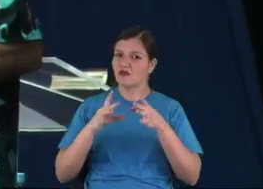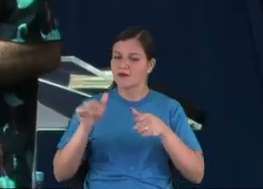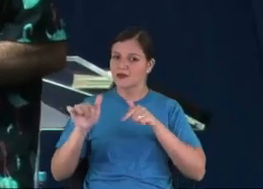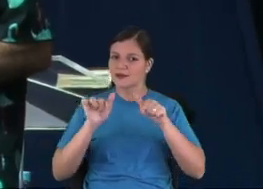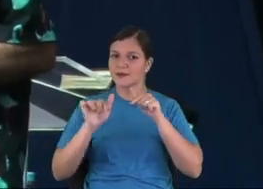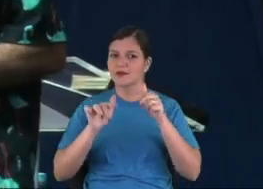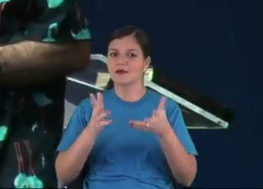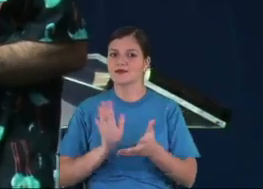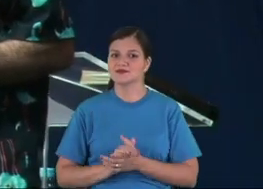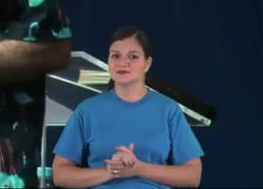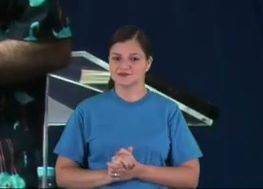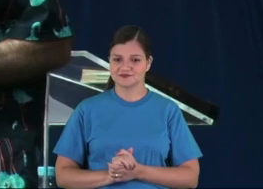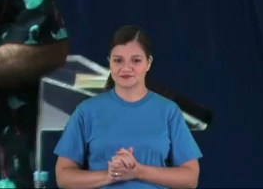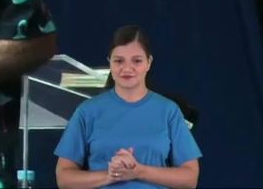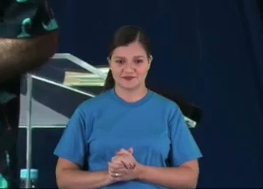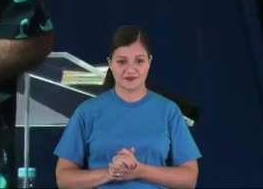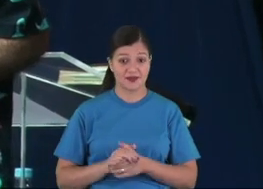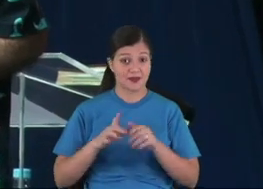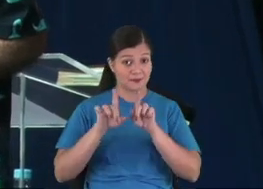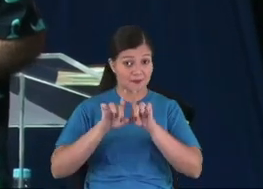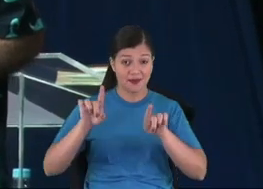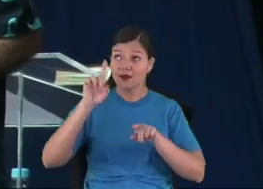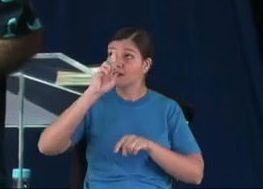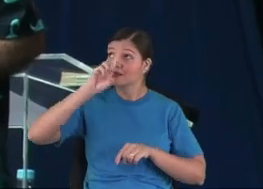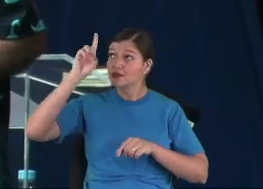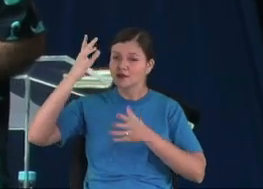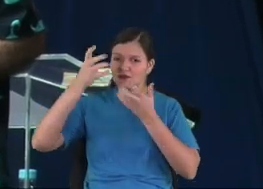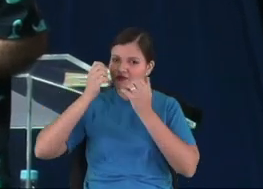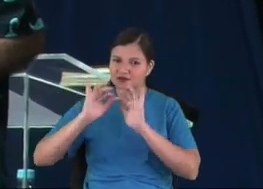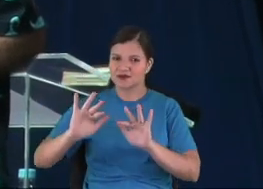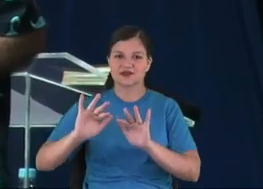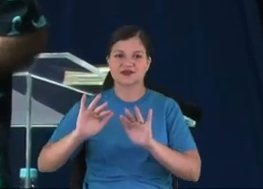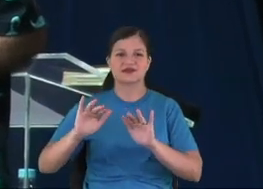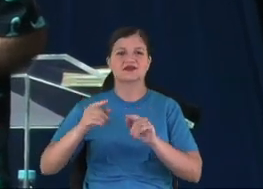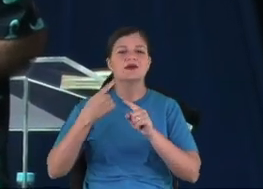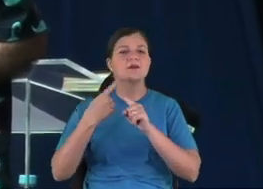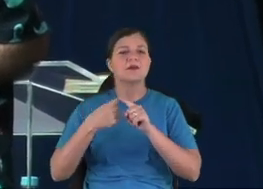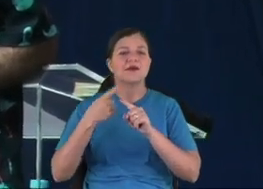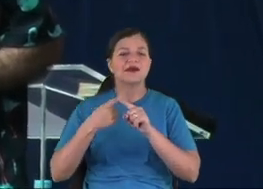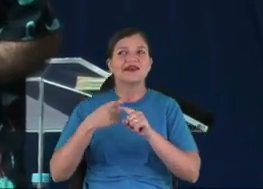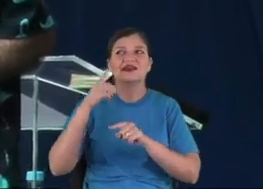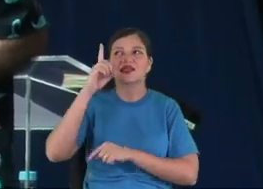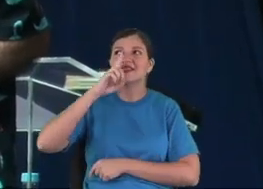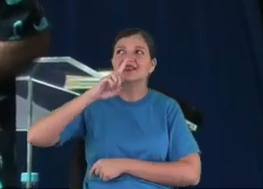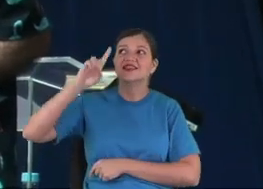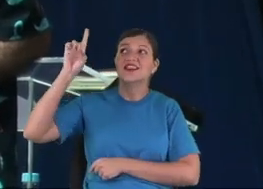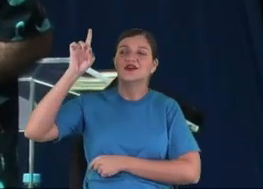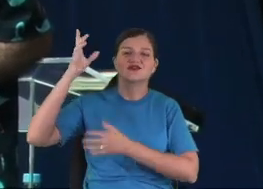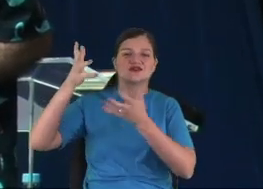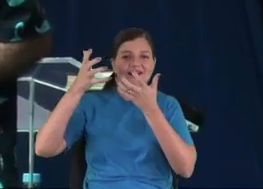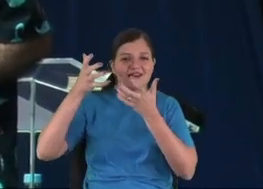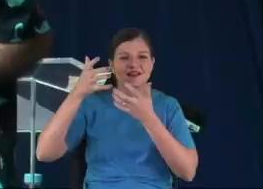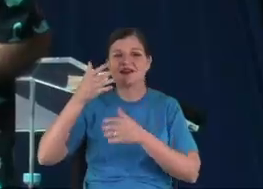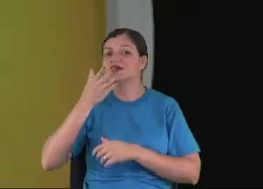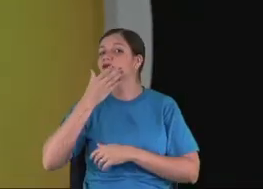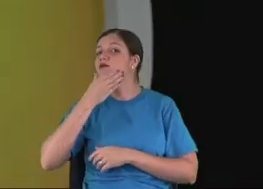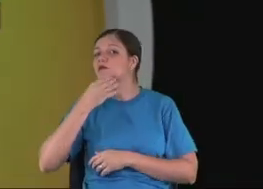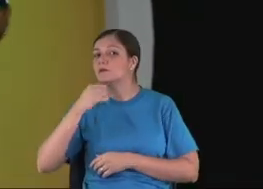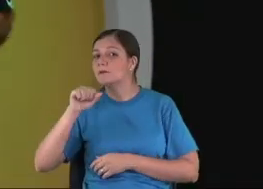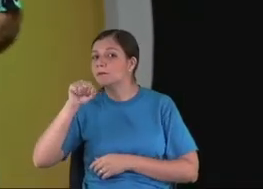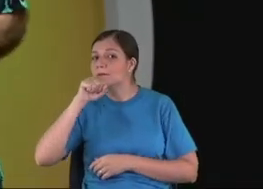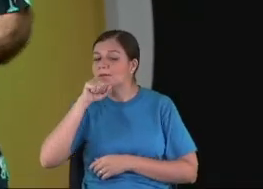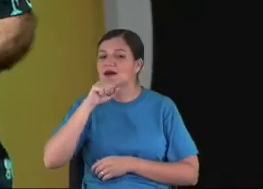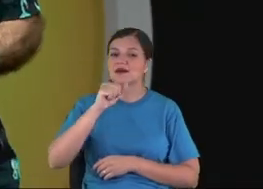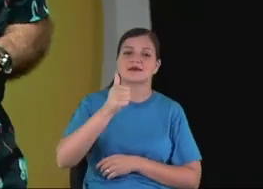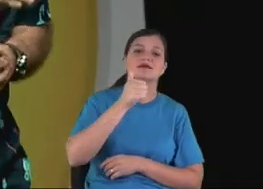Mas Deus não quis assim, sabe por quê? Porque ele queria que o pai e a